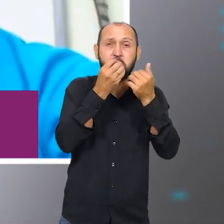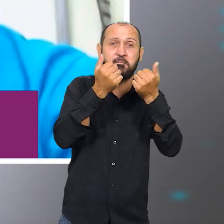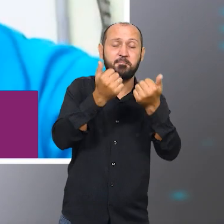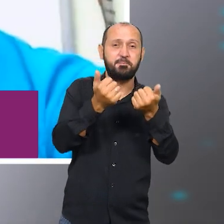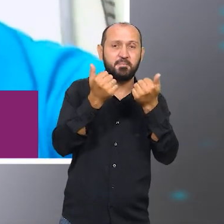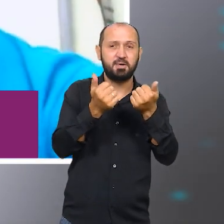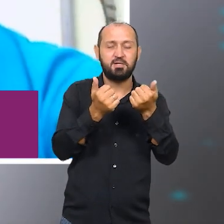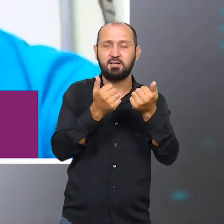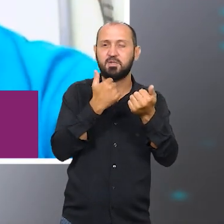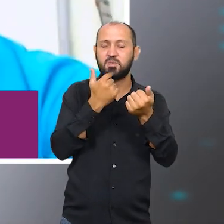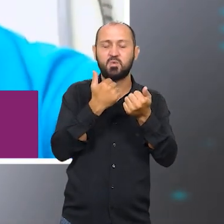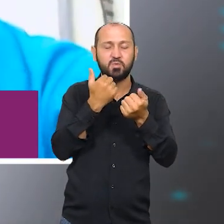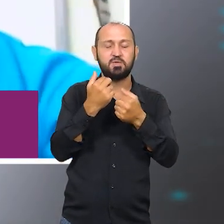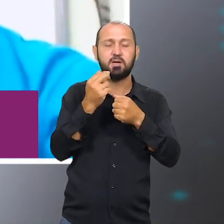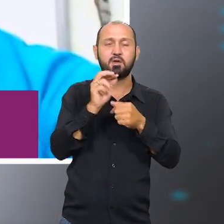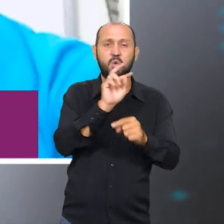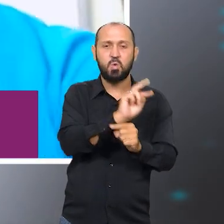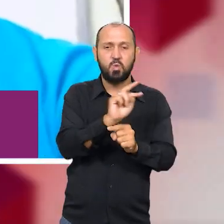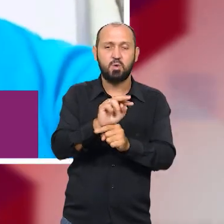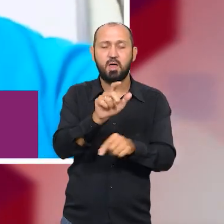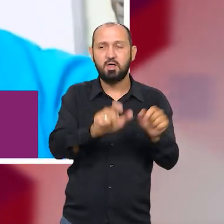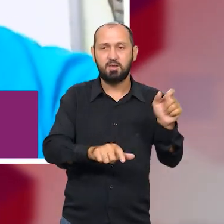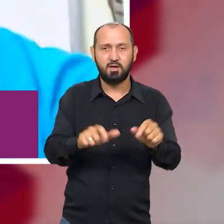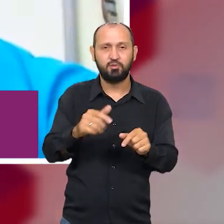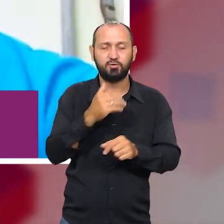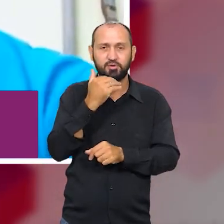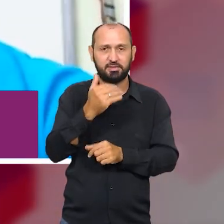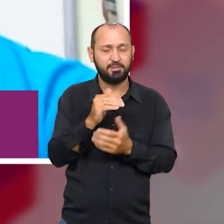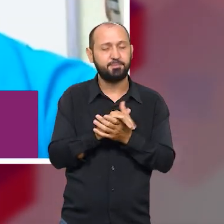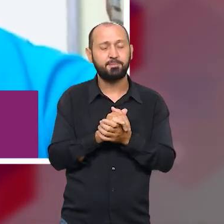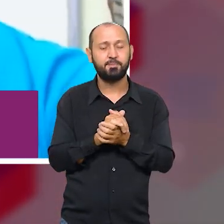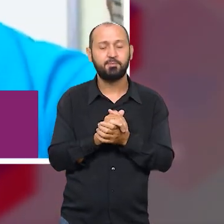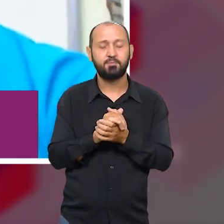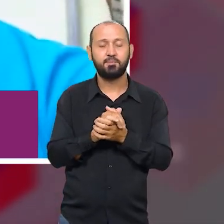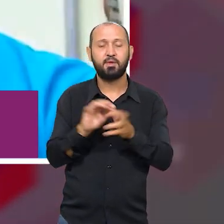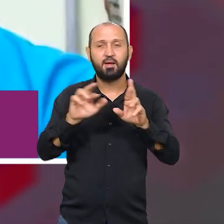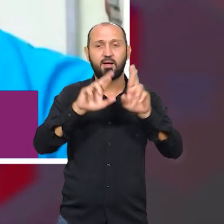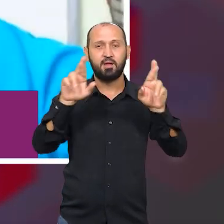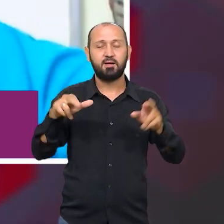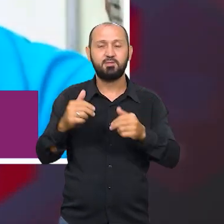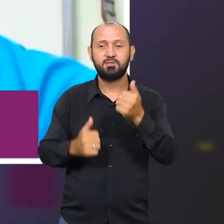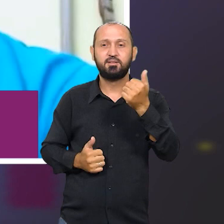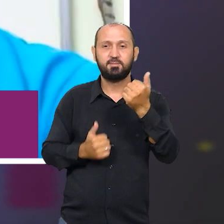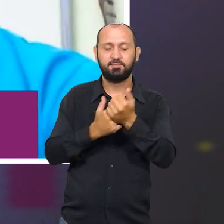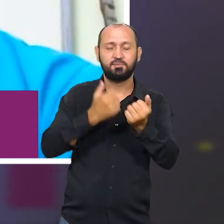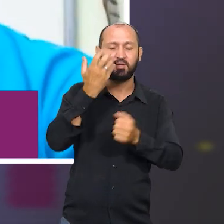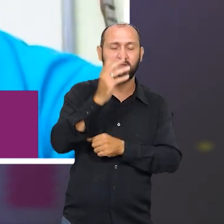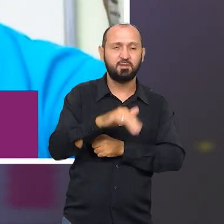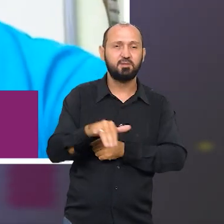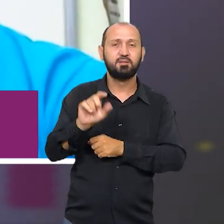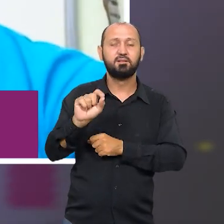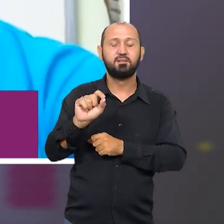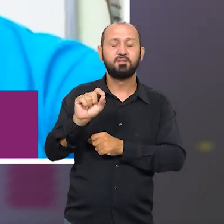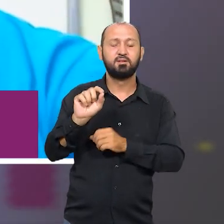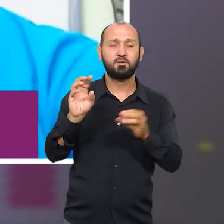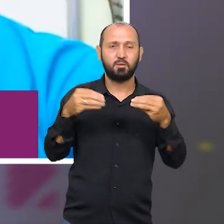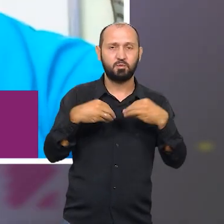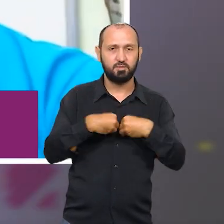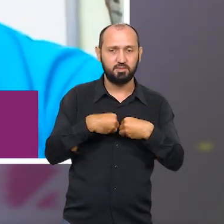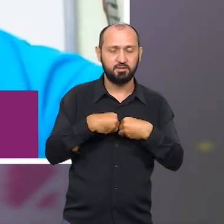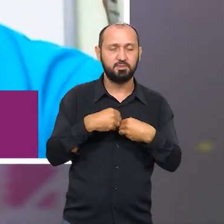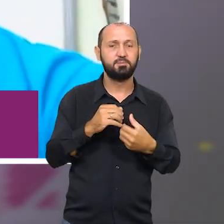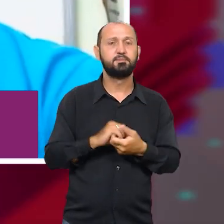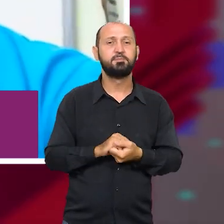não consegue cuidar nem dela e nem de ninguém. É a rede de apoio que a criança, né, que o autista conta.